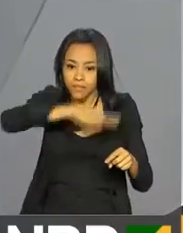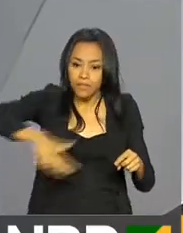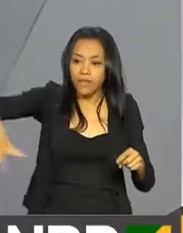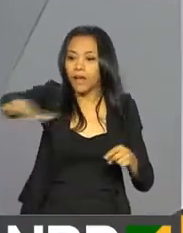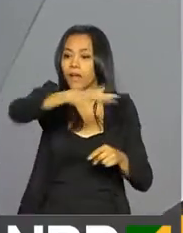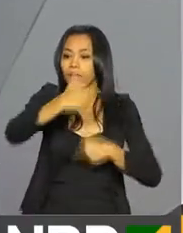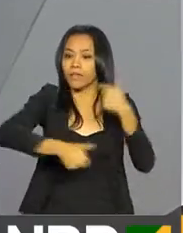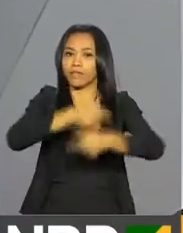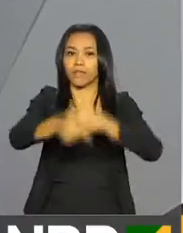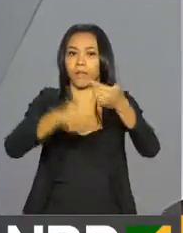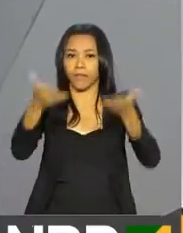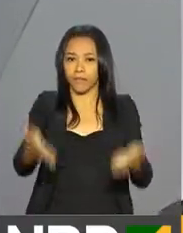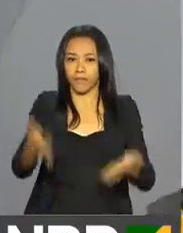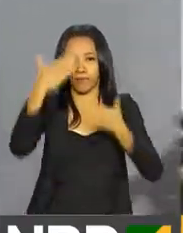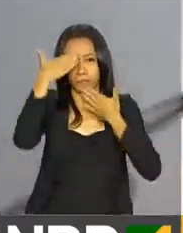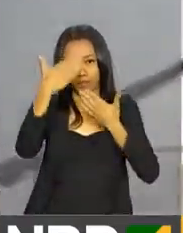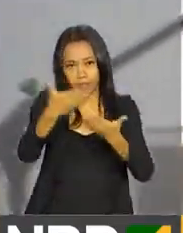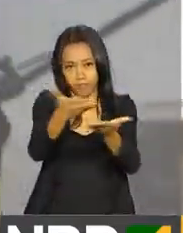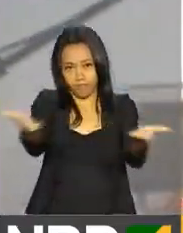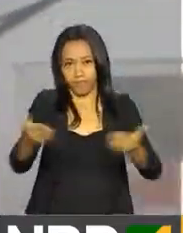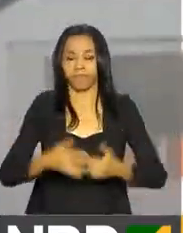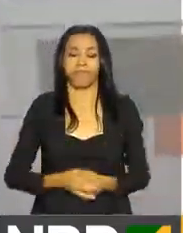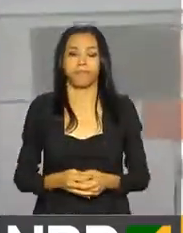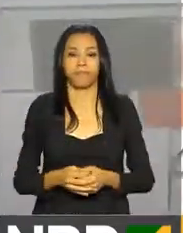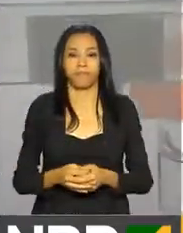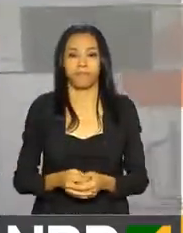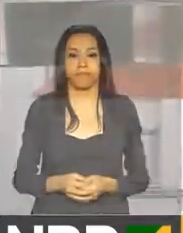de assunto olhando você